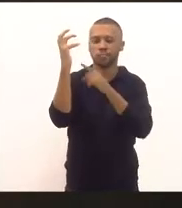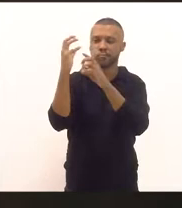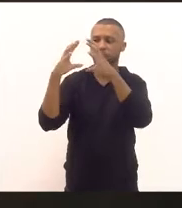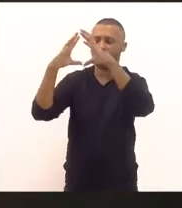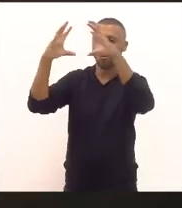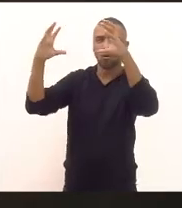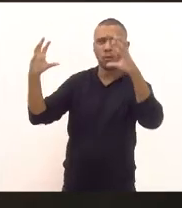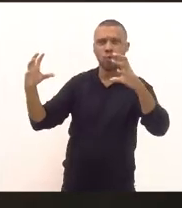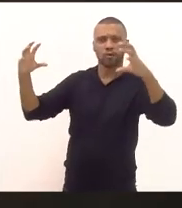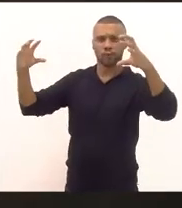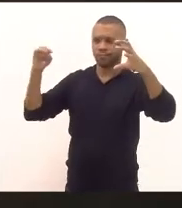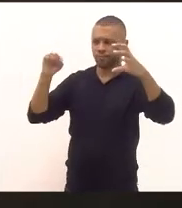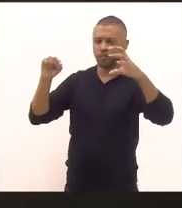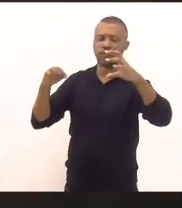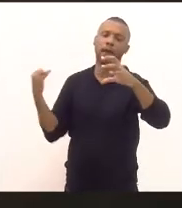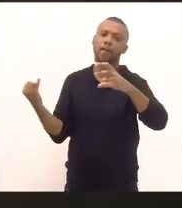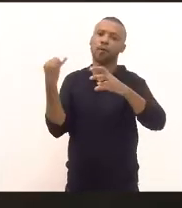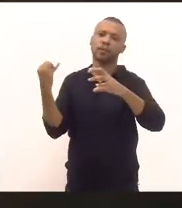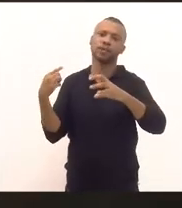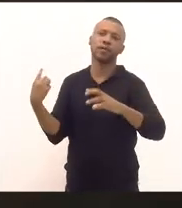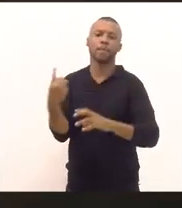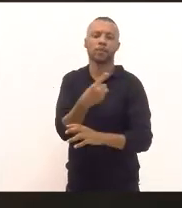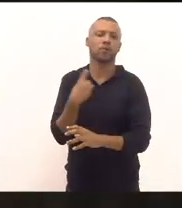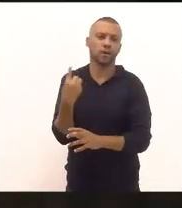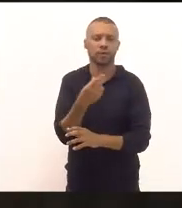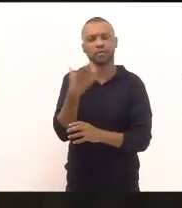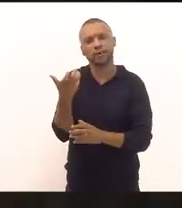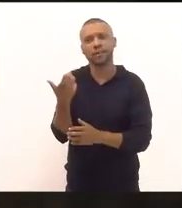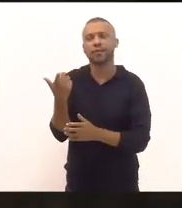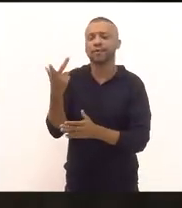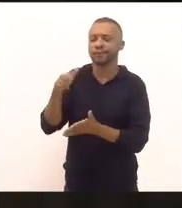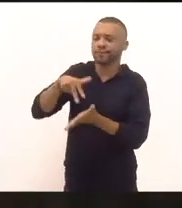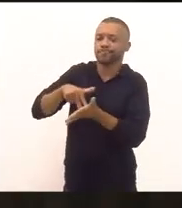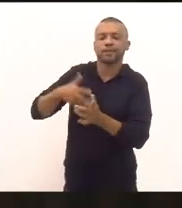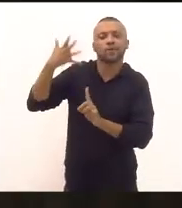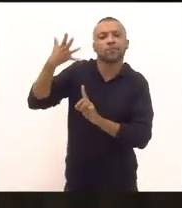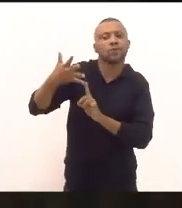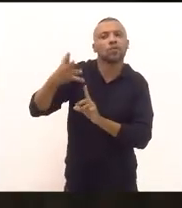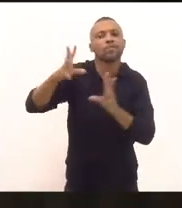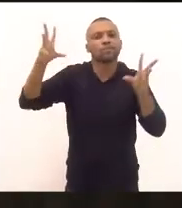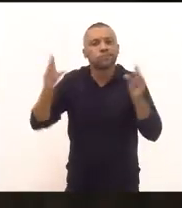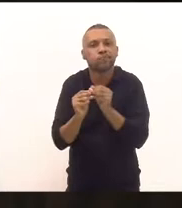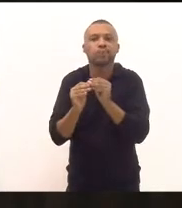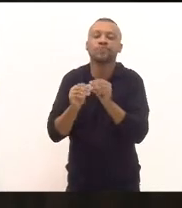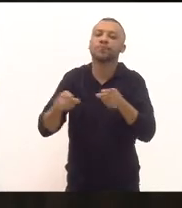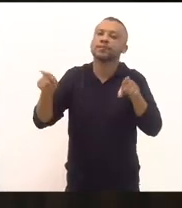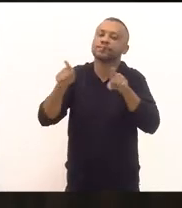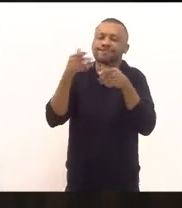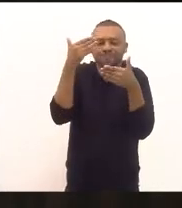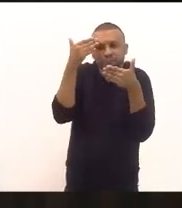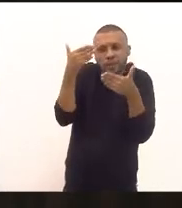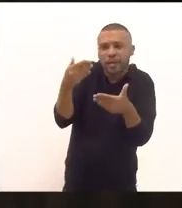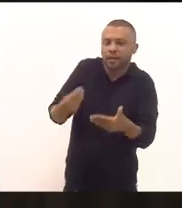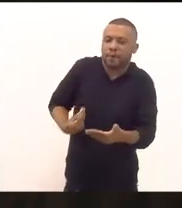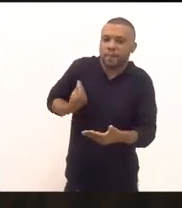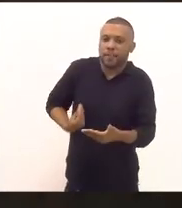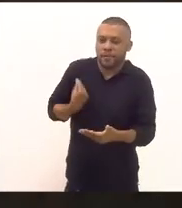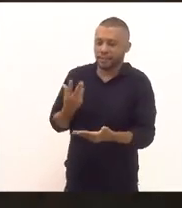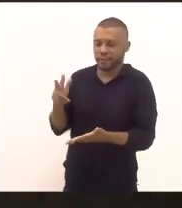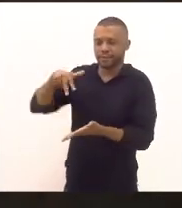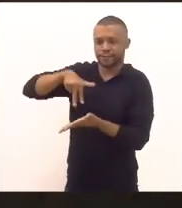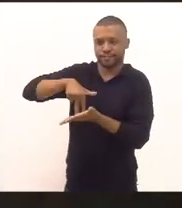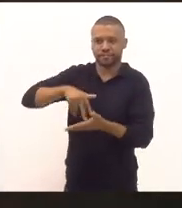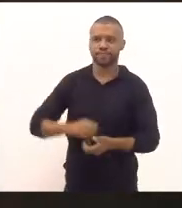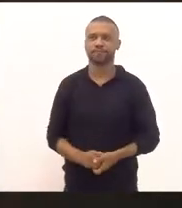fundamental para todos nós então gostaria que a senhora fizesse é suas considerações e muito obrigada pela presença